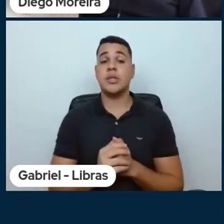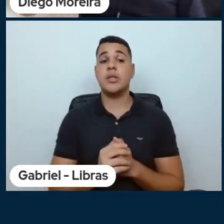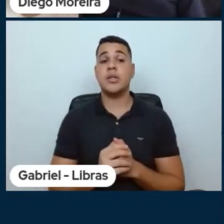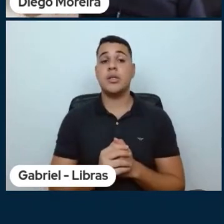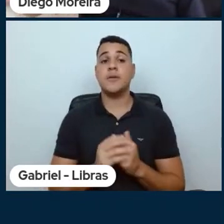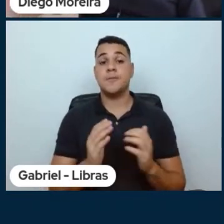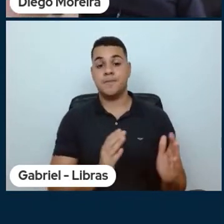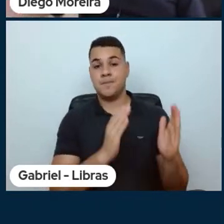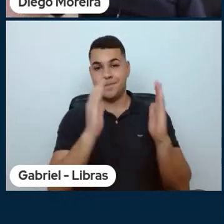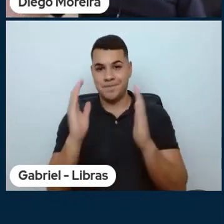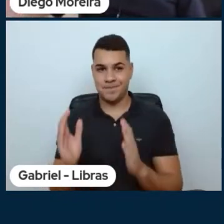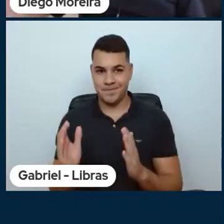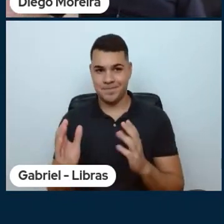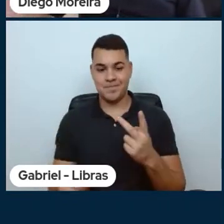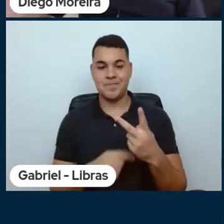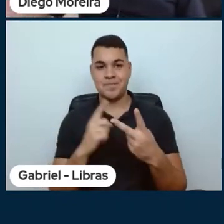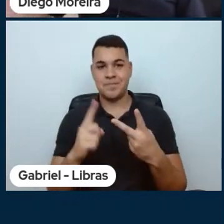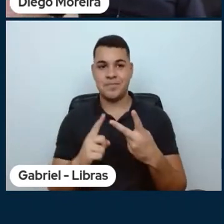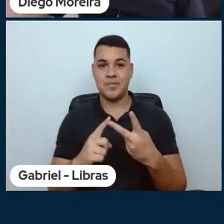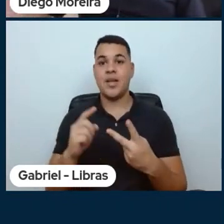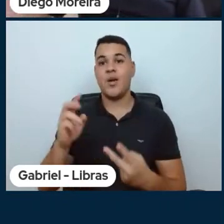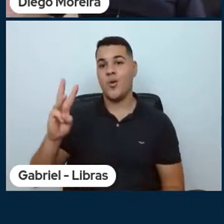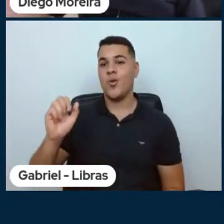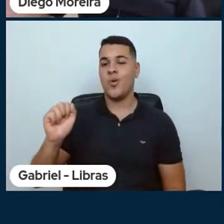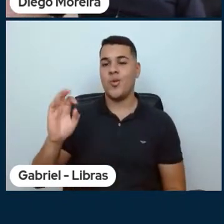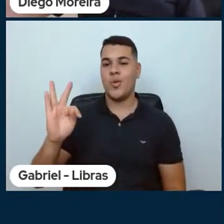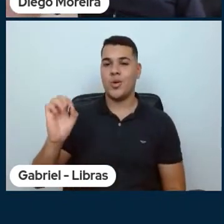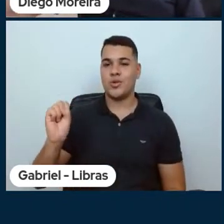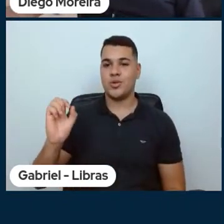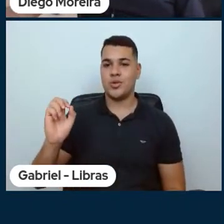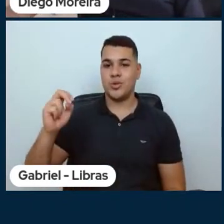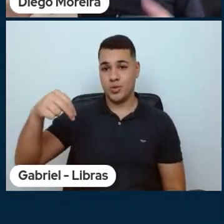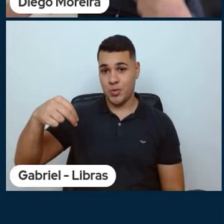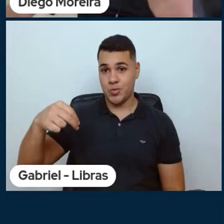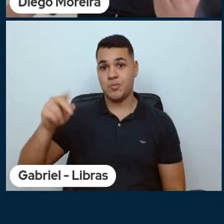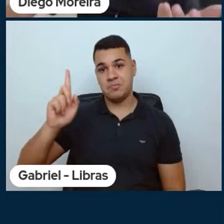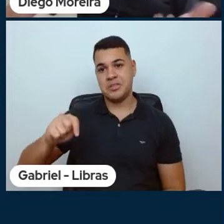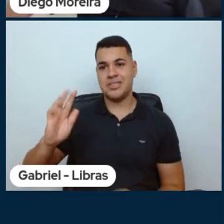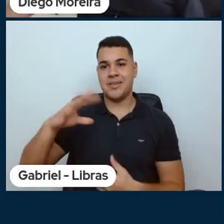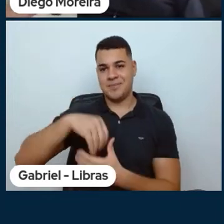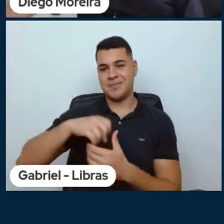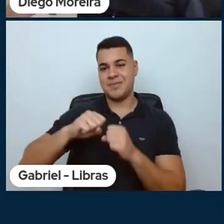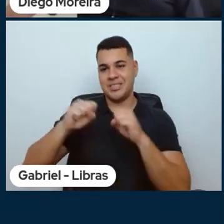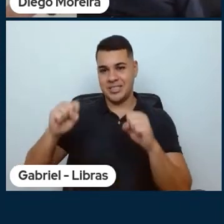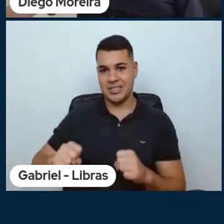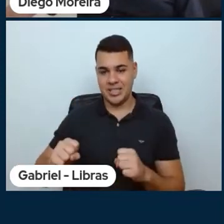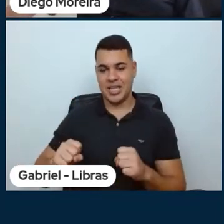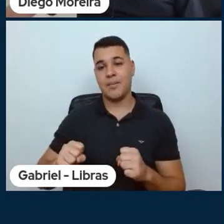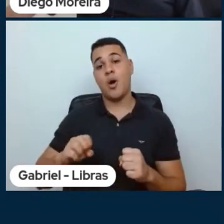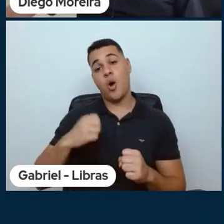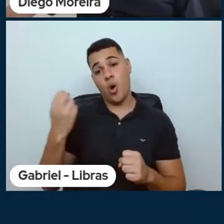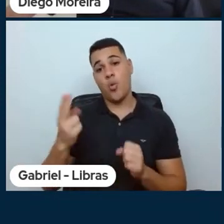com o Watson, que é o propósito, né, com o Google.